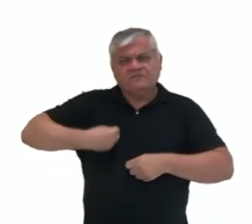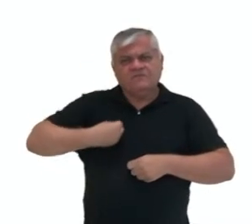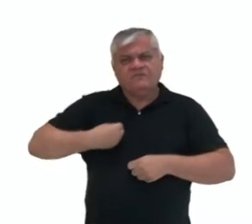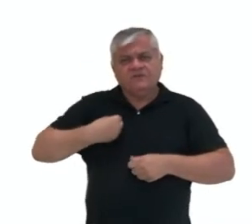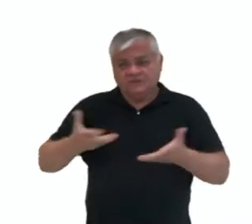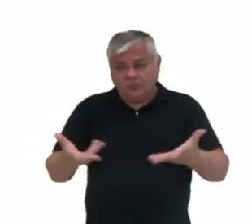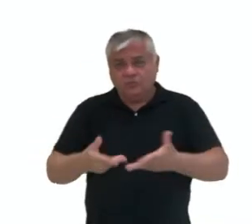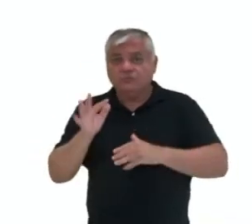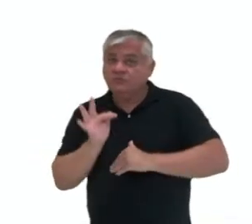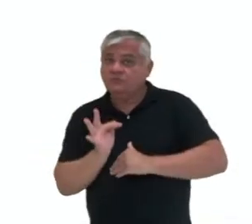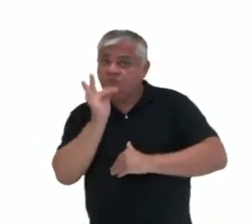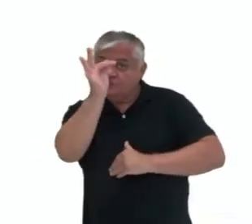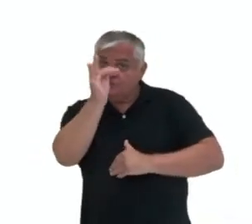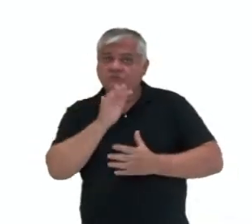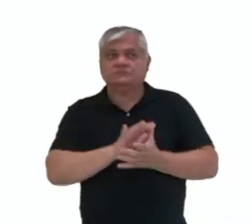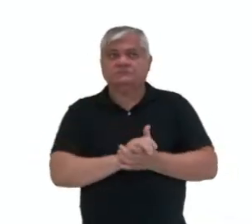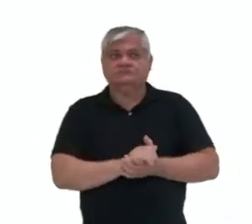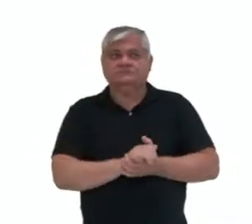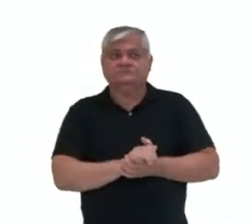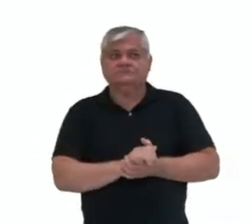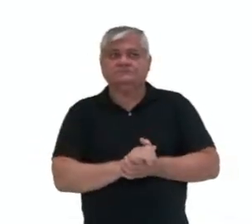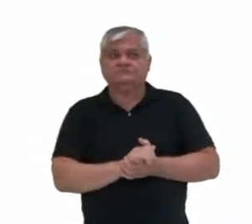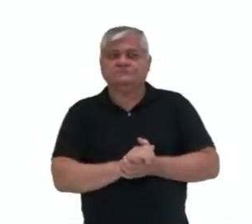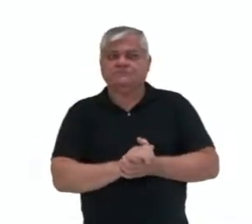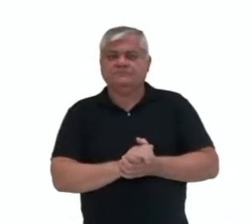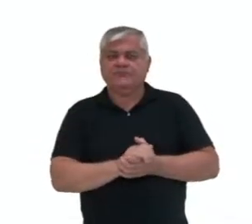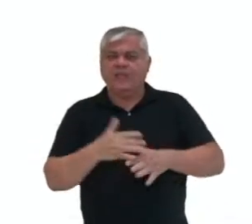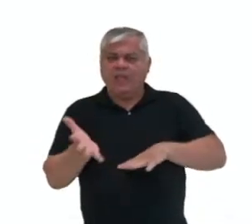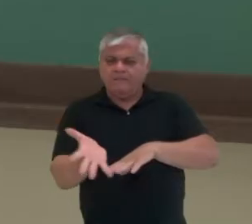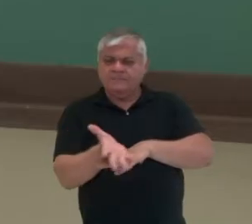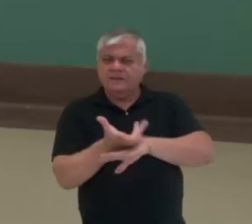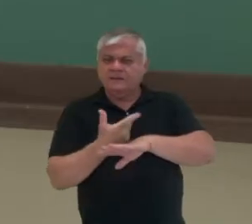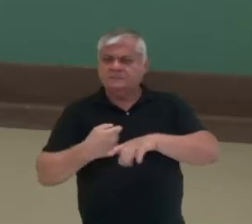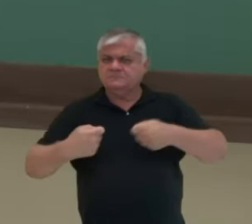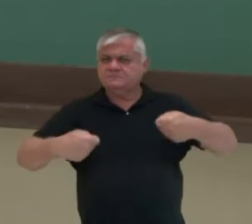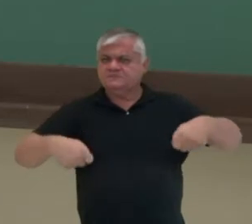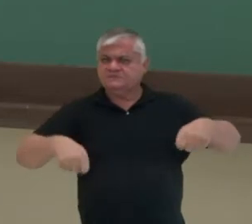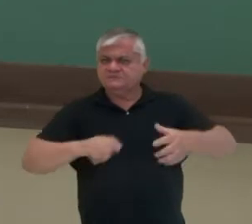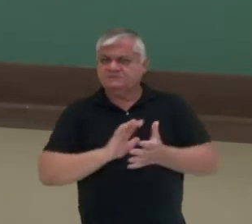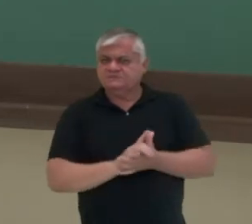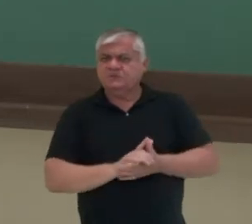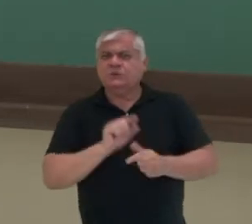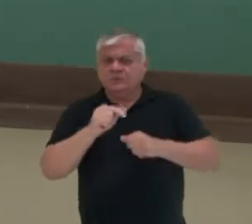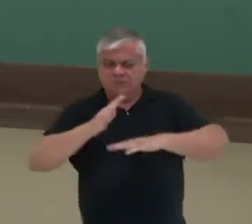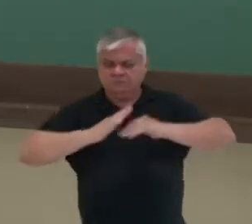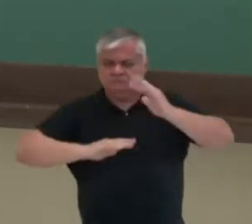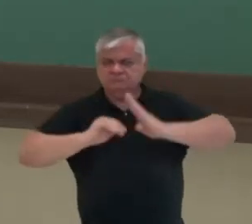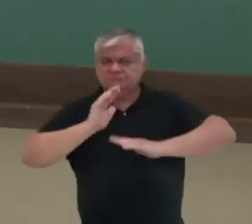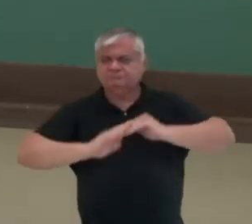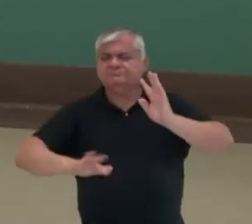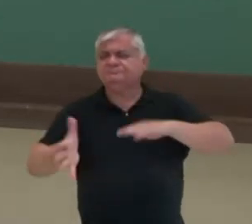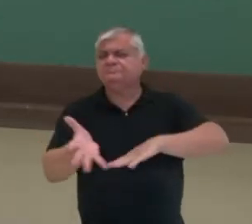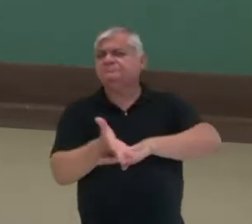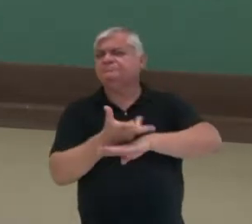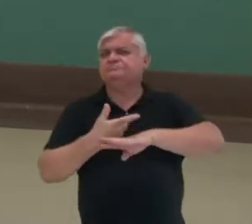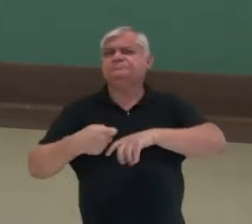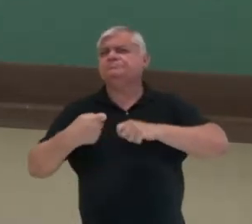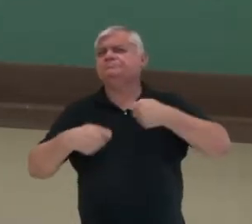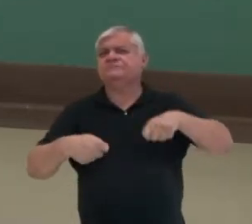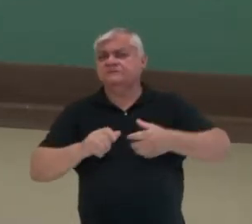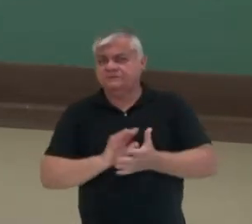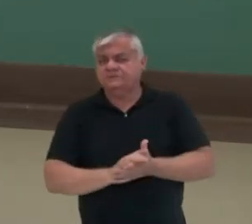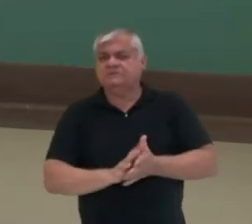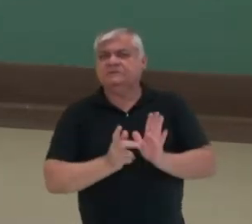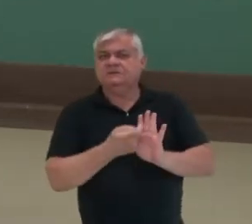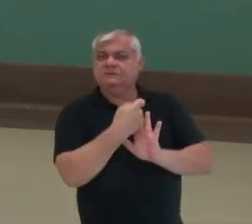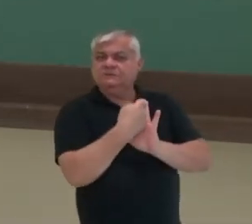futuras. Habilidades necessárias. Então, estamos falando das habilidades necessárias para uma boa